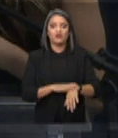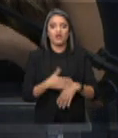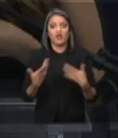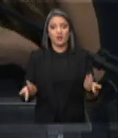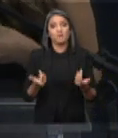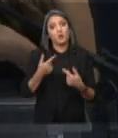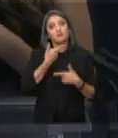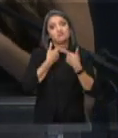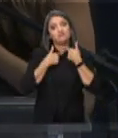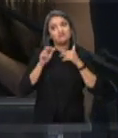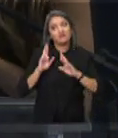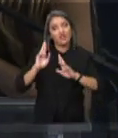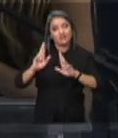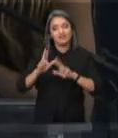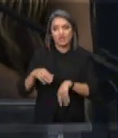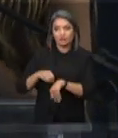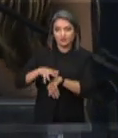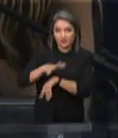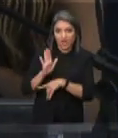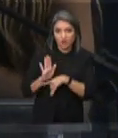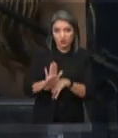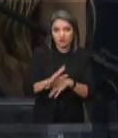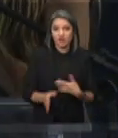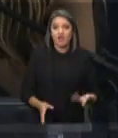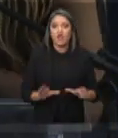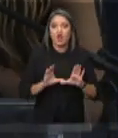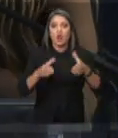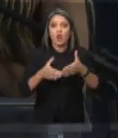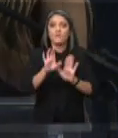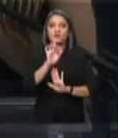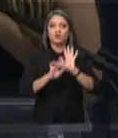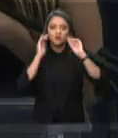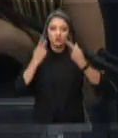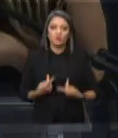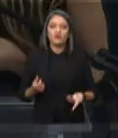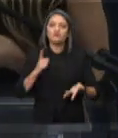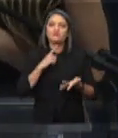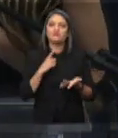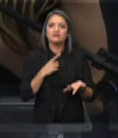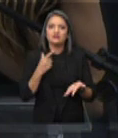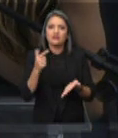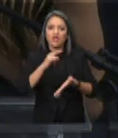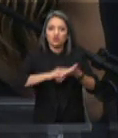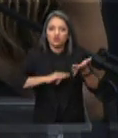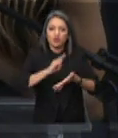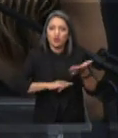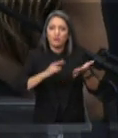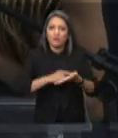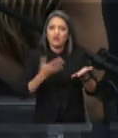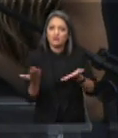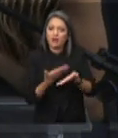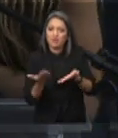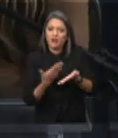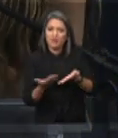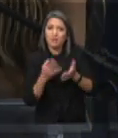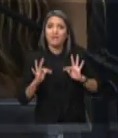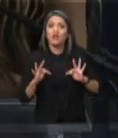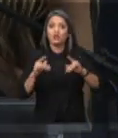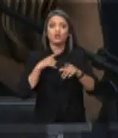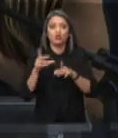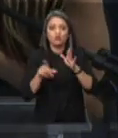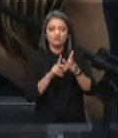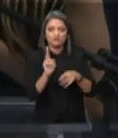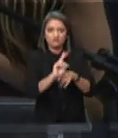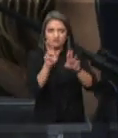ter contribuído a comissão de direitos humanos tem um dossi completo de todas as inspeções realizadas nesse centro de acolhimentos